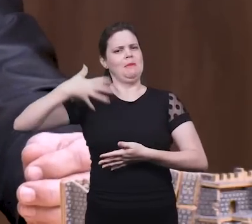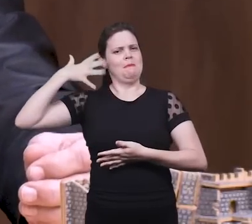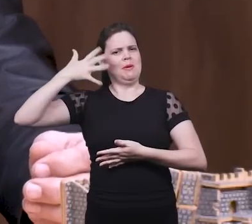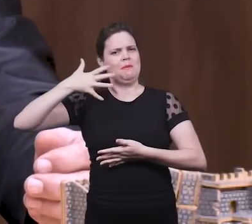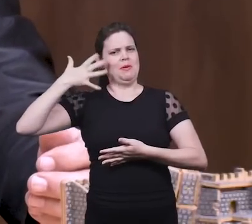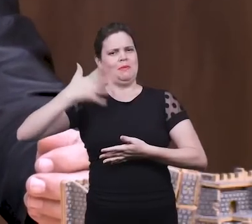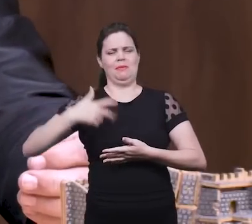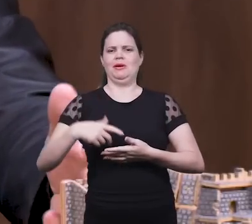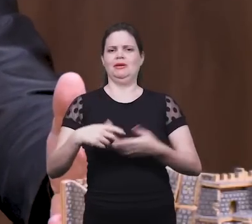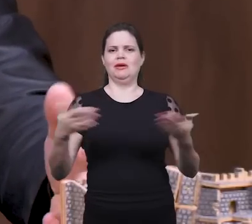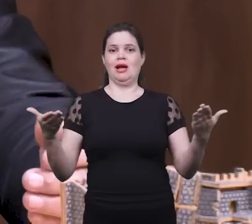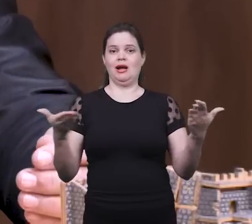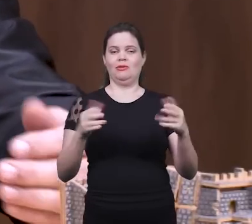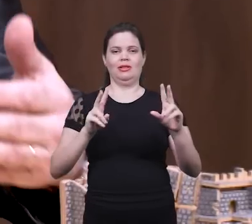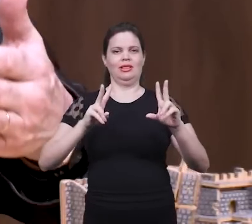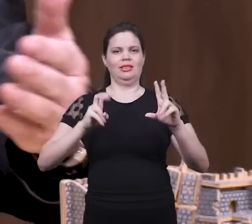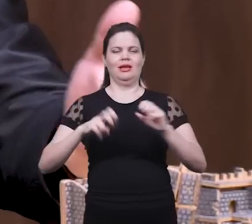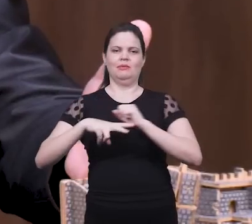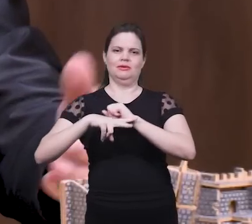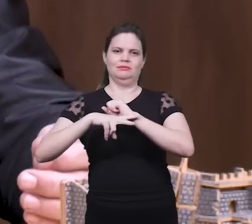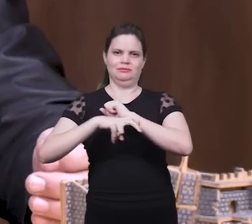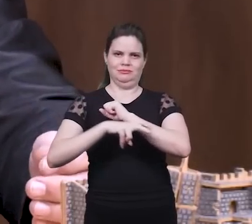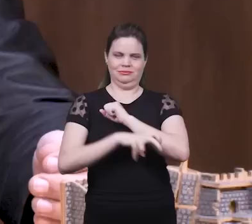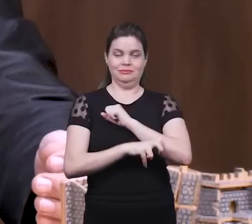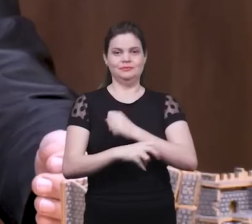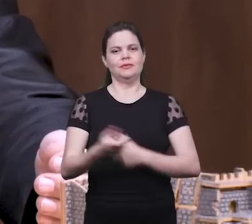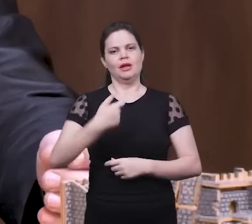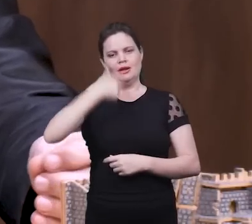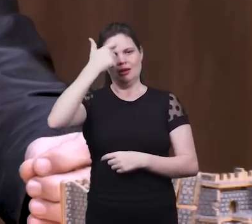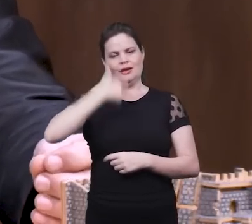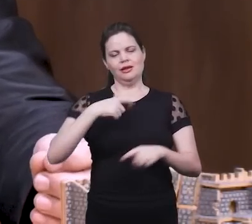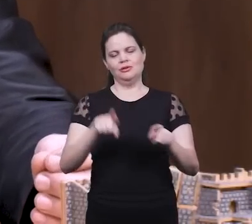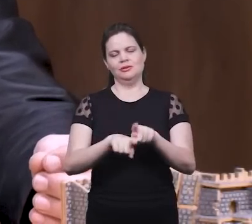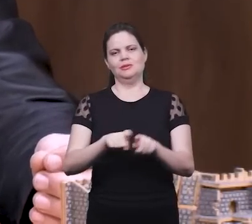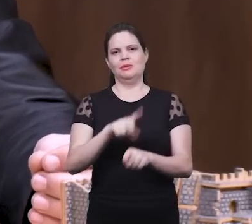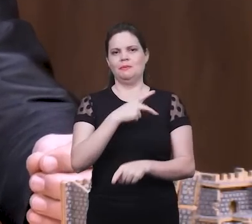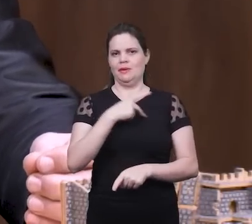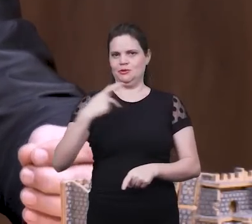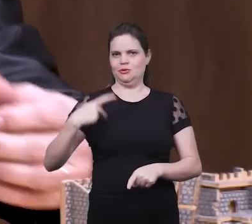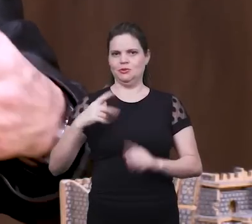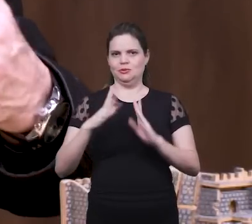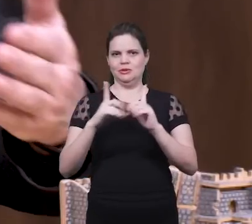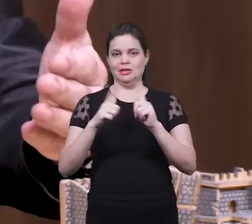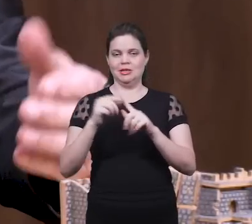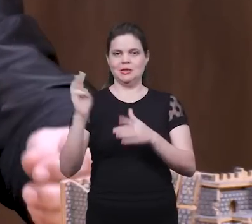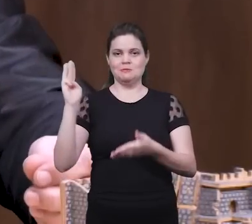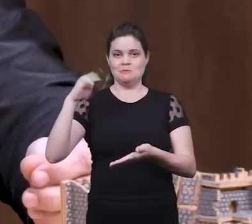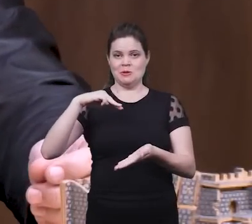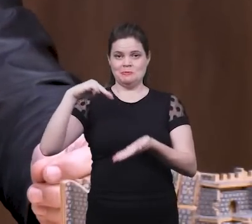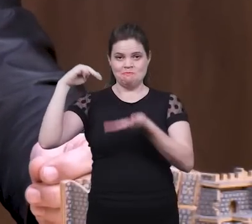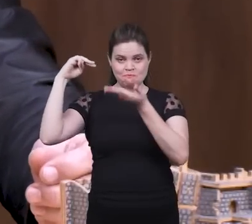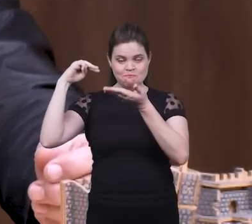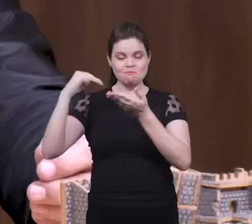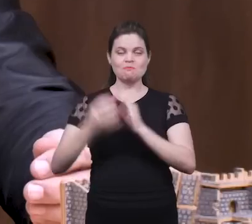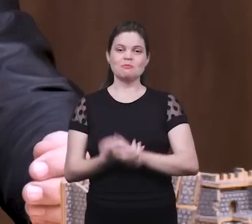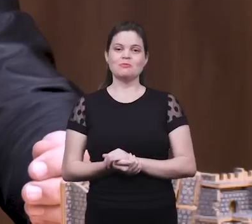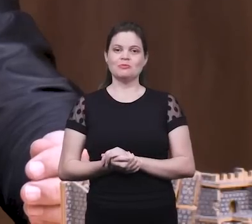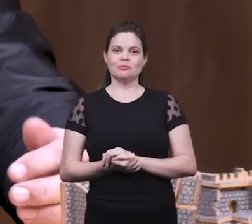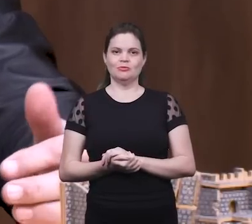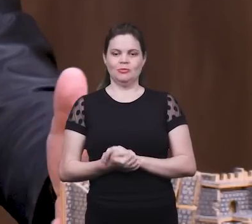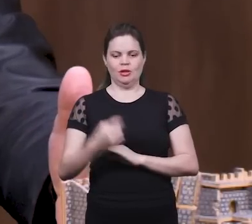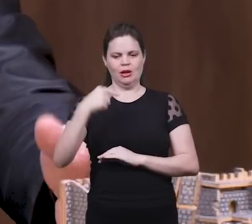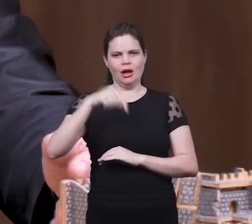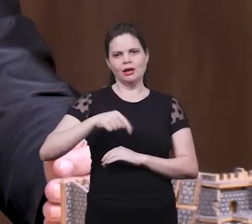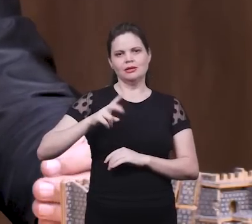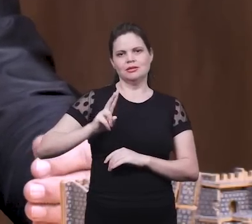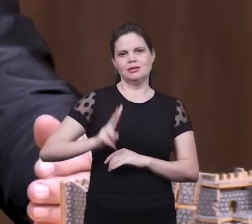eu, aquele que vos fala aqui, também sou pastor da Igreja Cristã Maranata, estou aqui